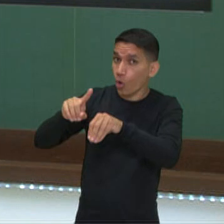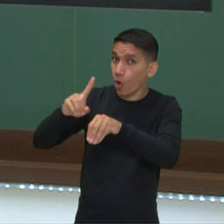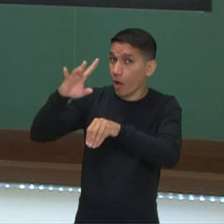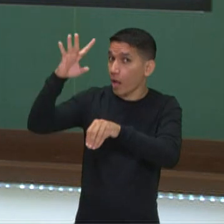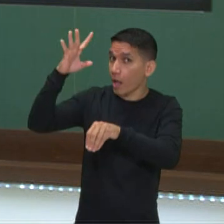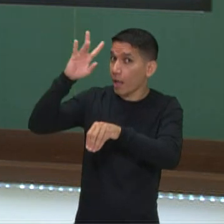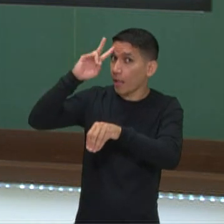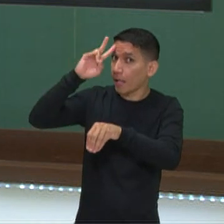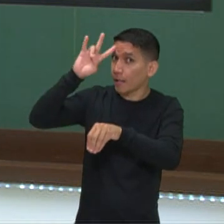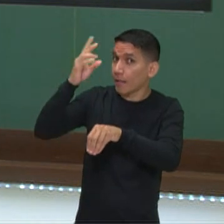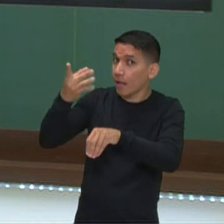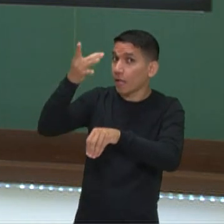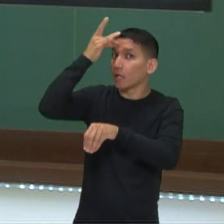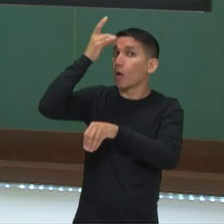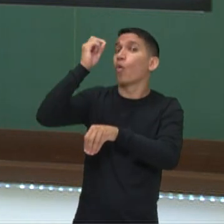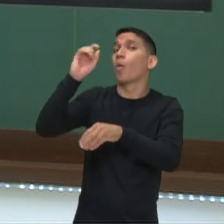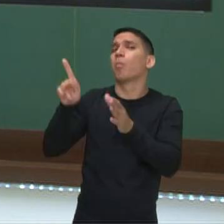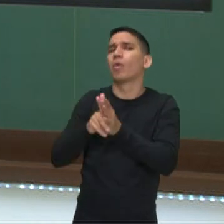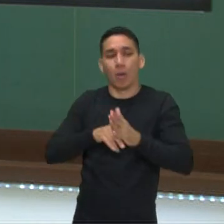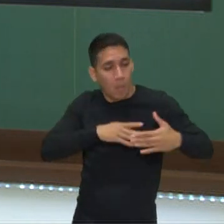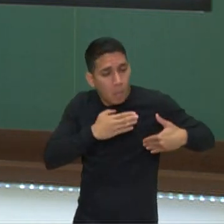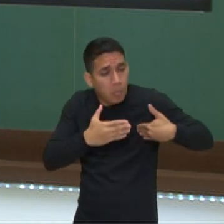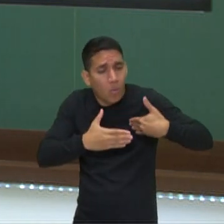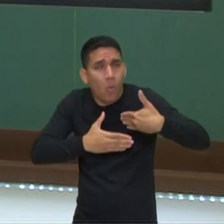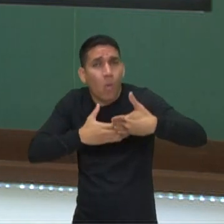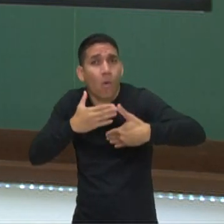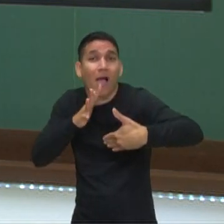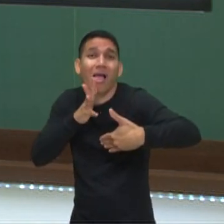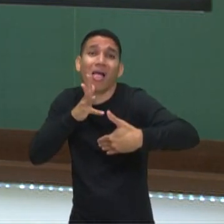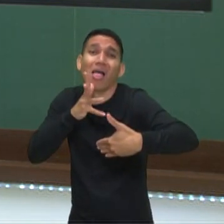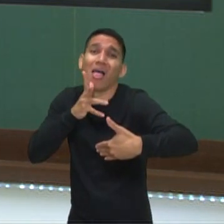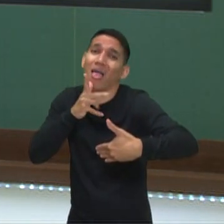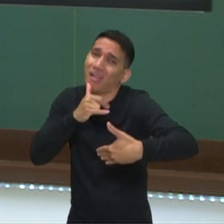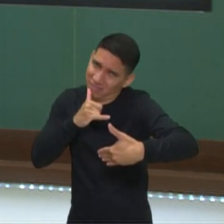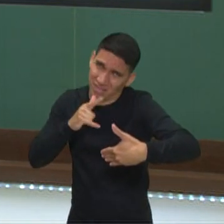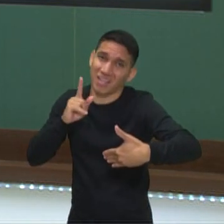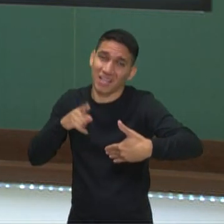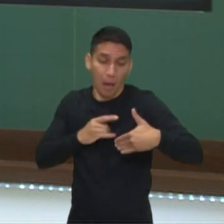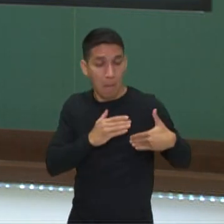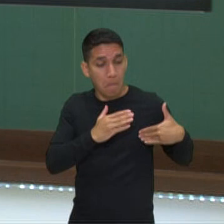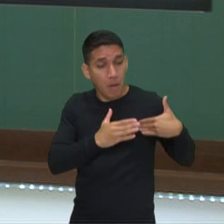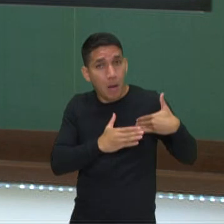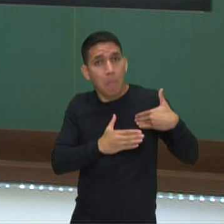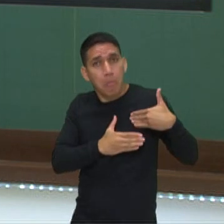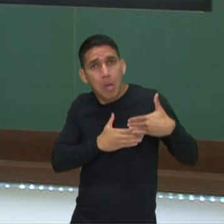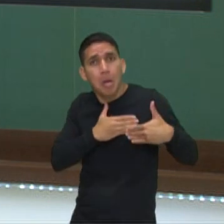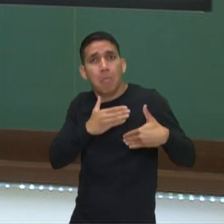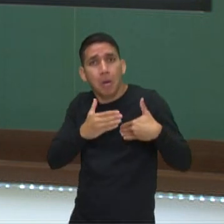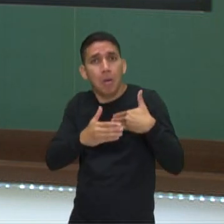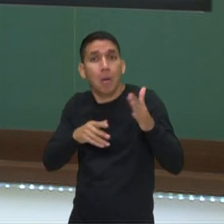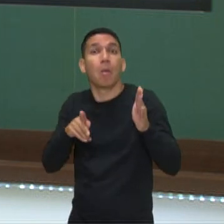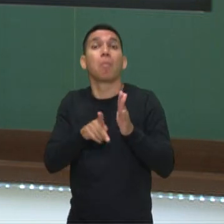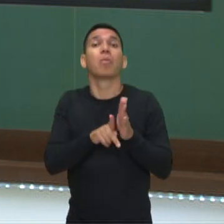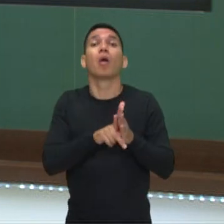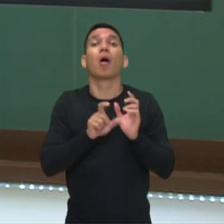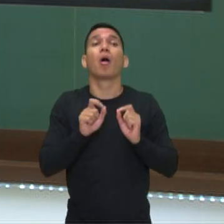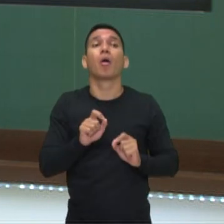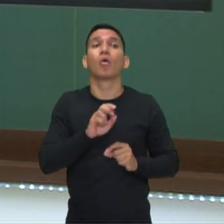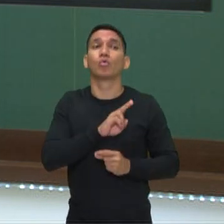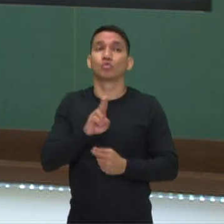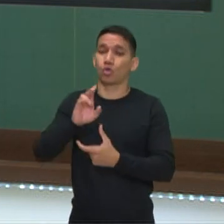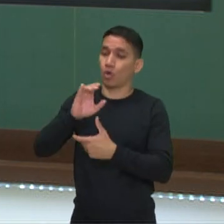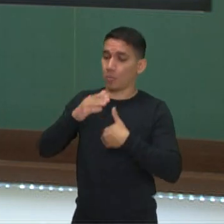em mente que é um processo muito lento, ocorre de forma gradual, ocasionada por um processo